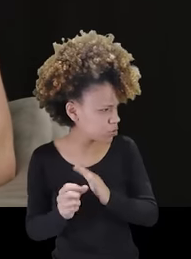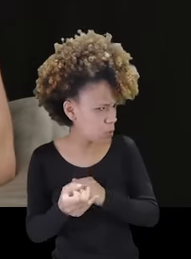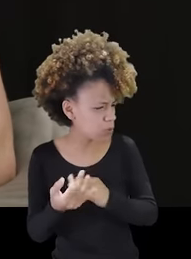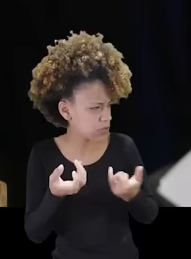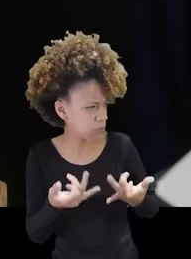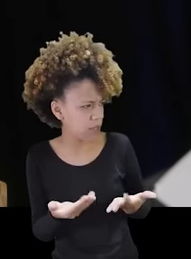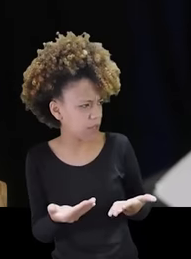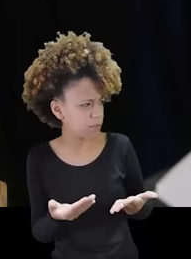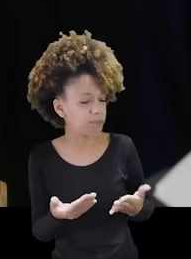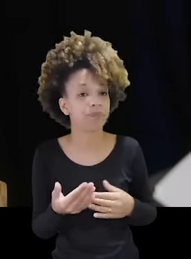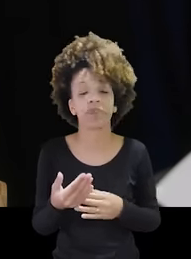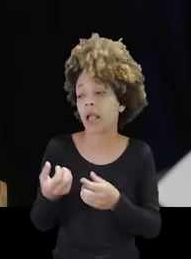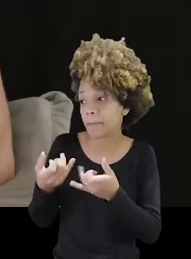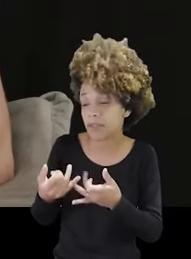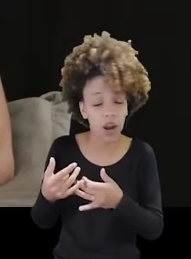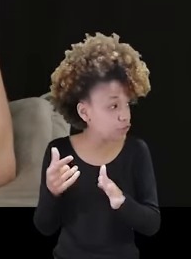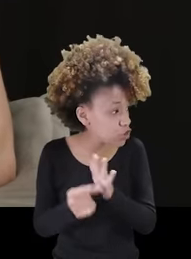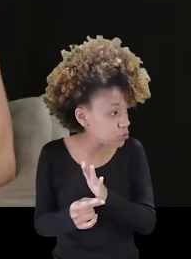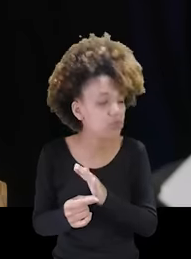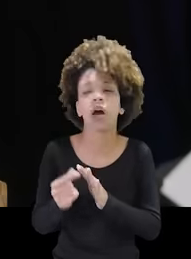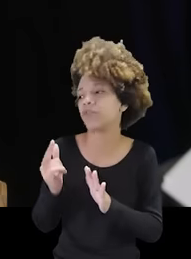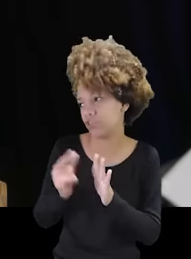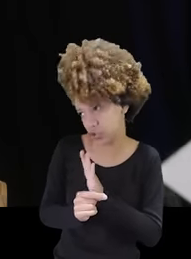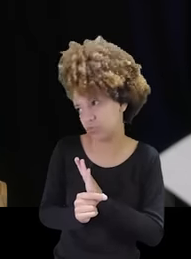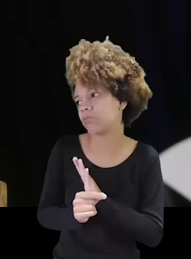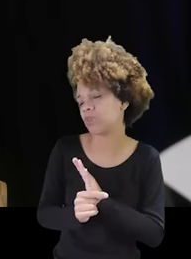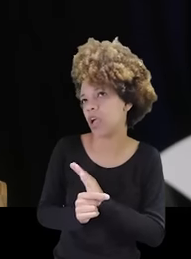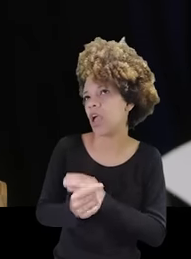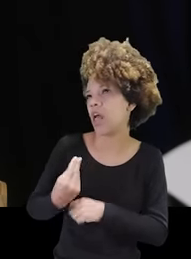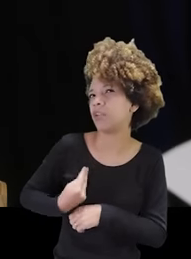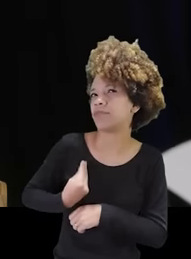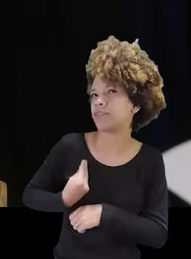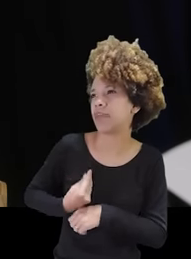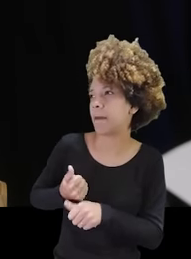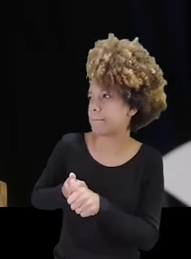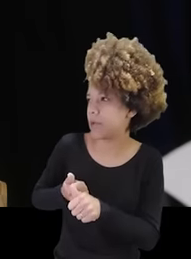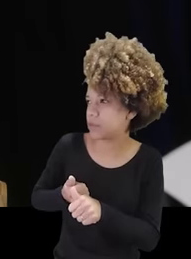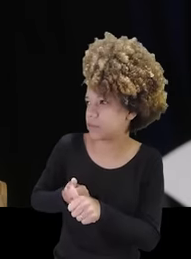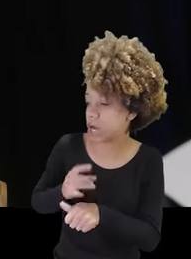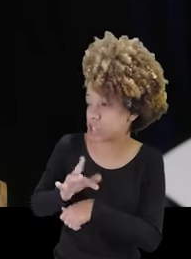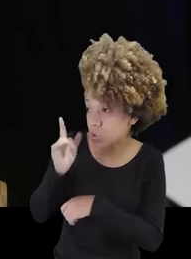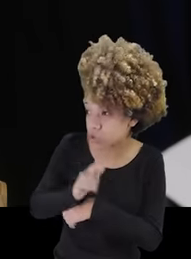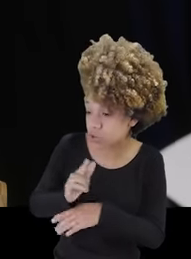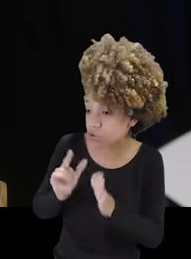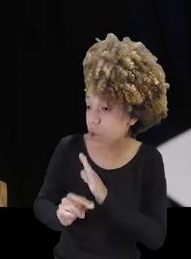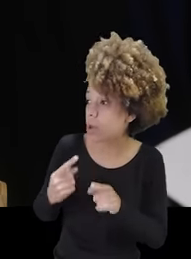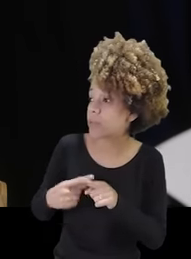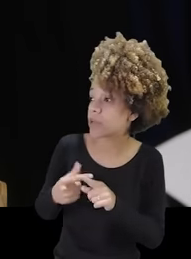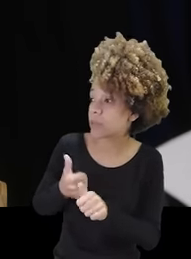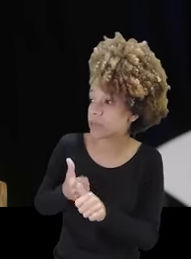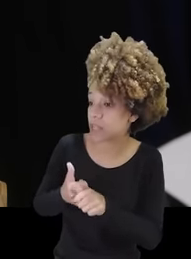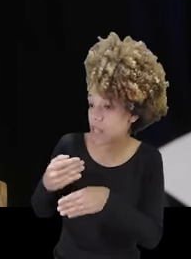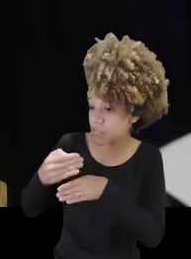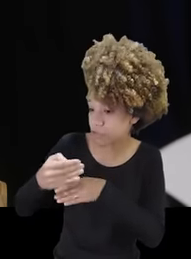me conta isso ela me contou a história dela ela fugiu assim ela morava perto da ela só conseguiu fugir porque ela morava perto